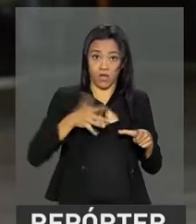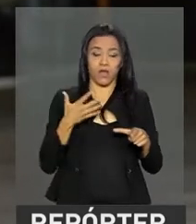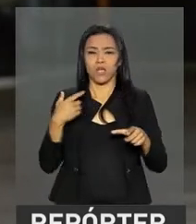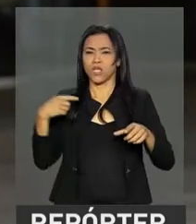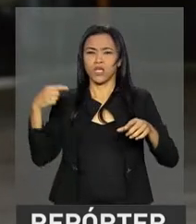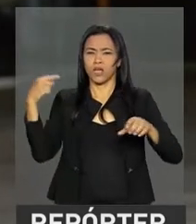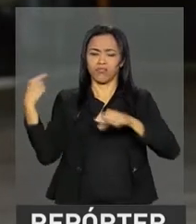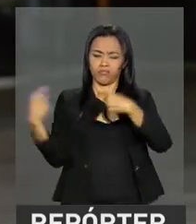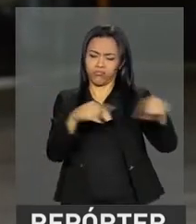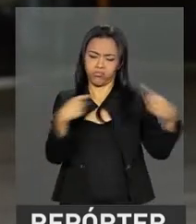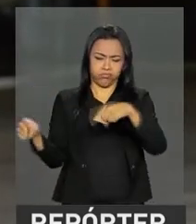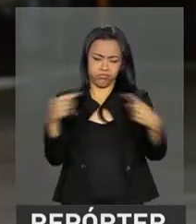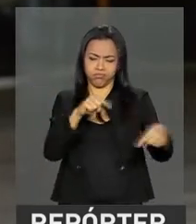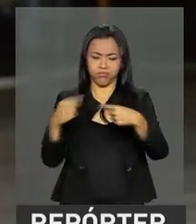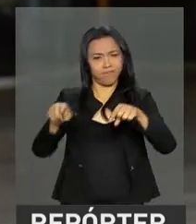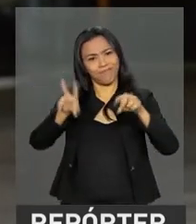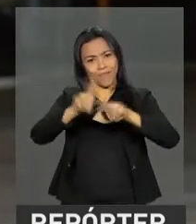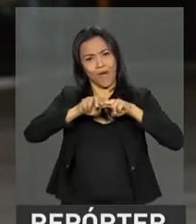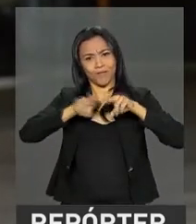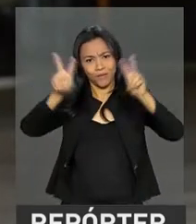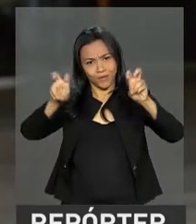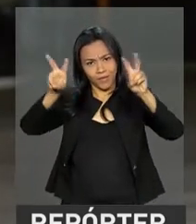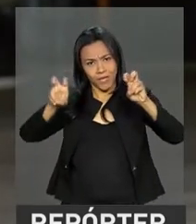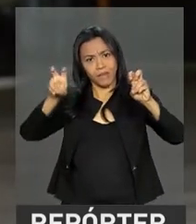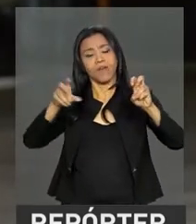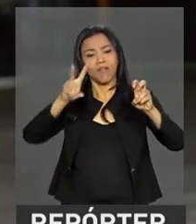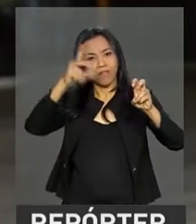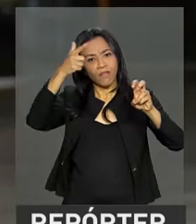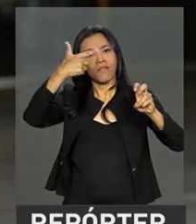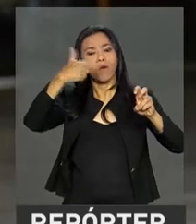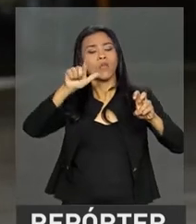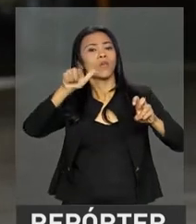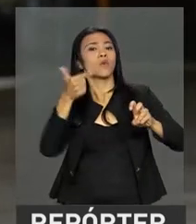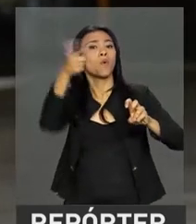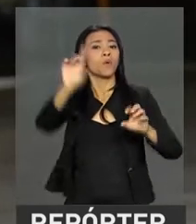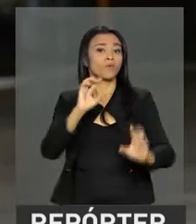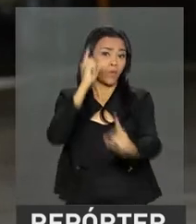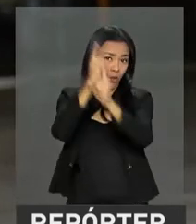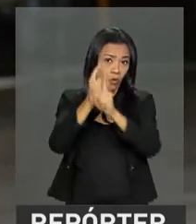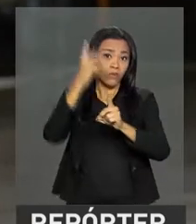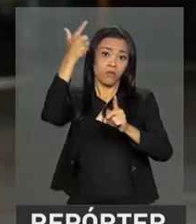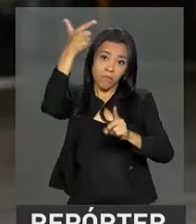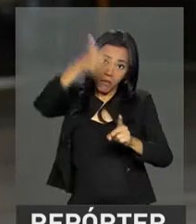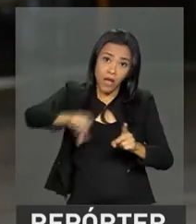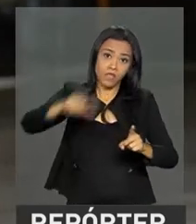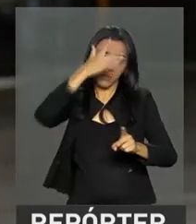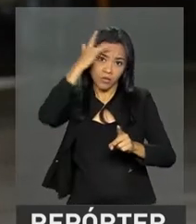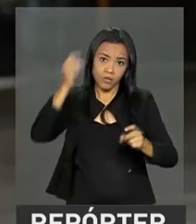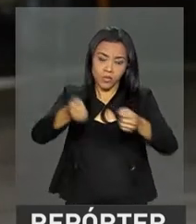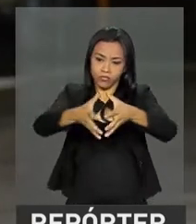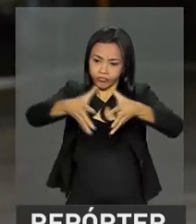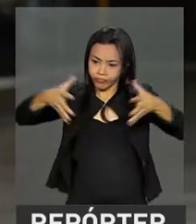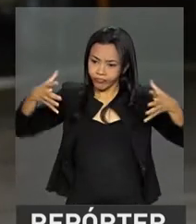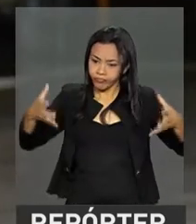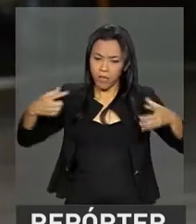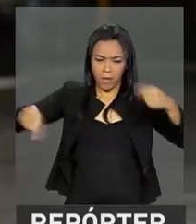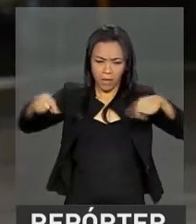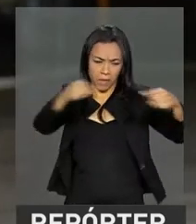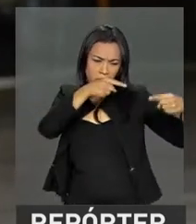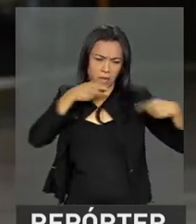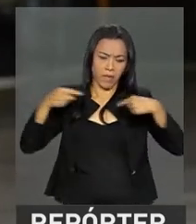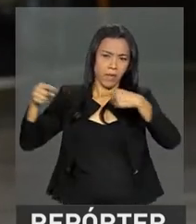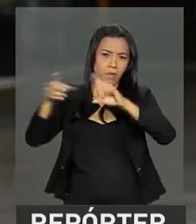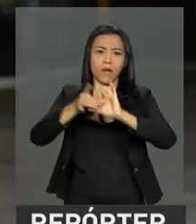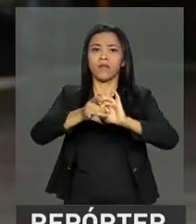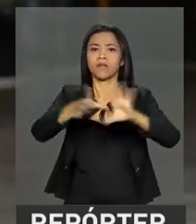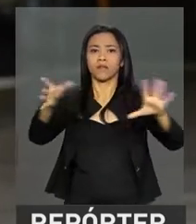em torno do assunto deve ser retomado em outra oportunidade com um número maior de pessoas coi de forma mais democrática